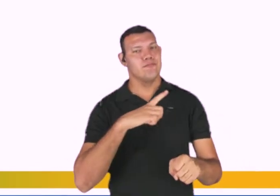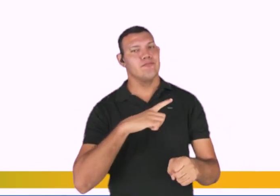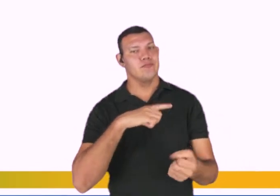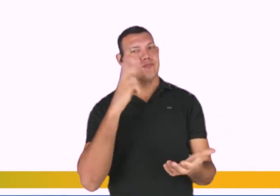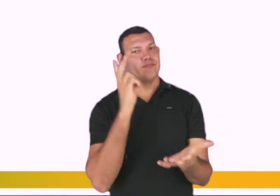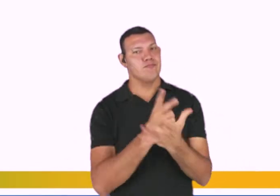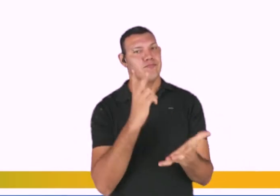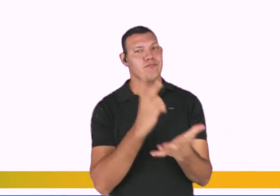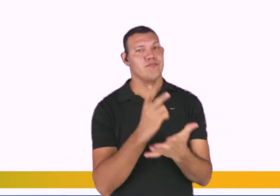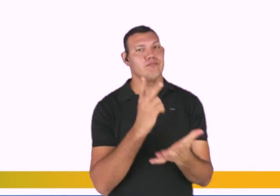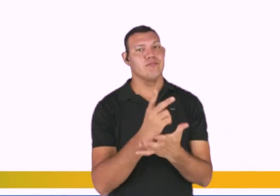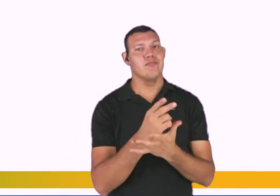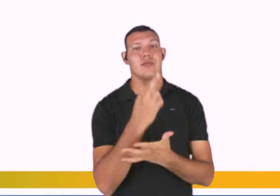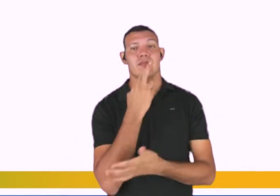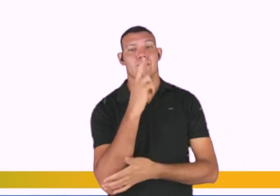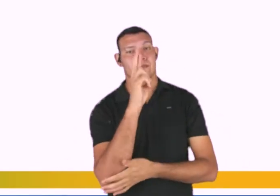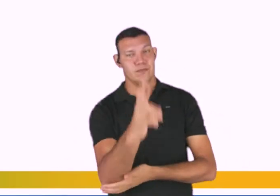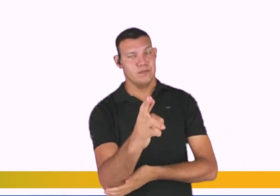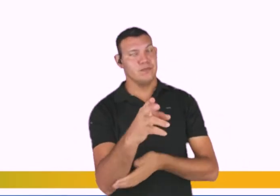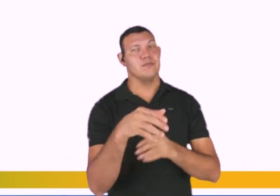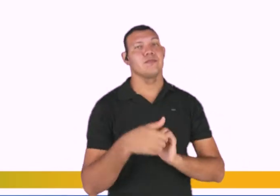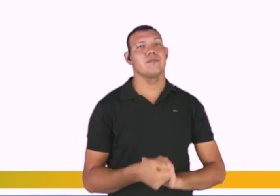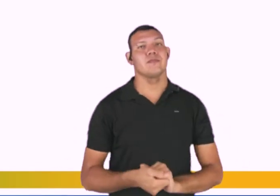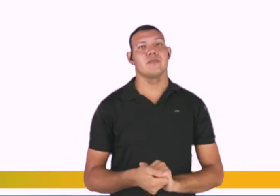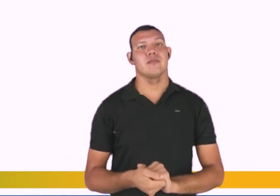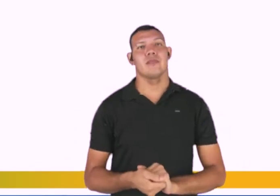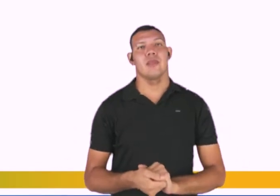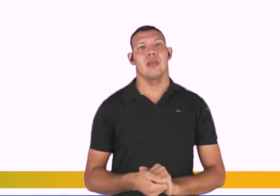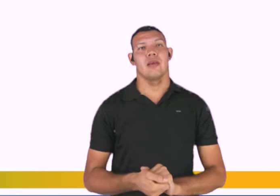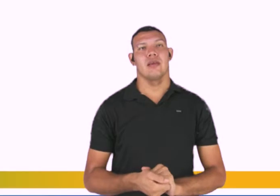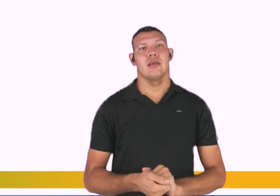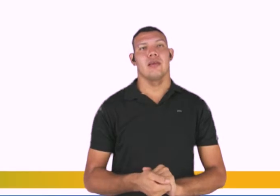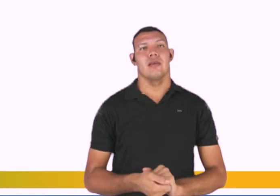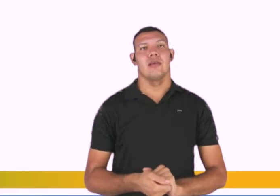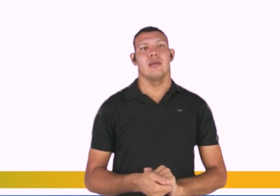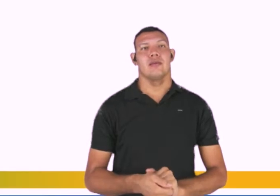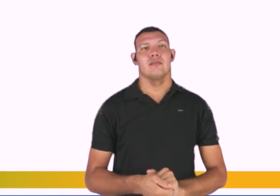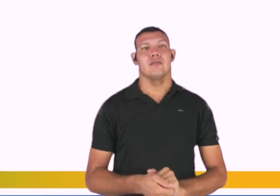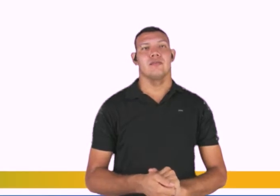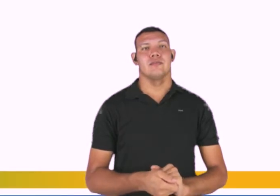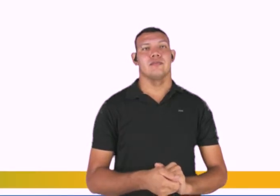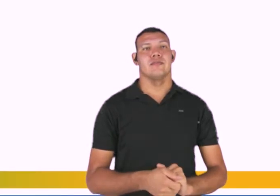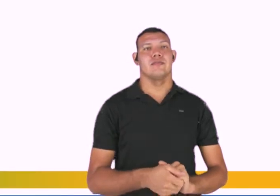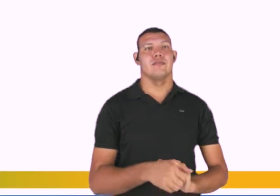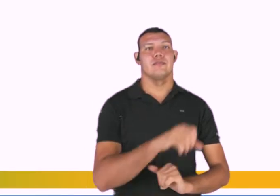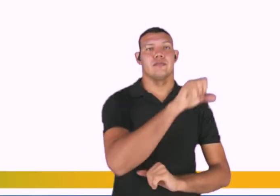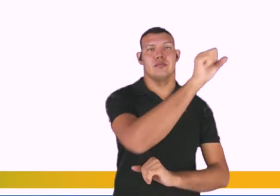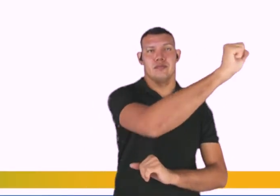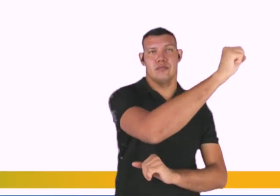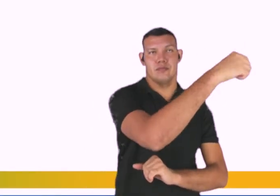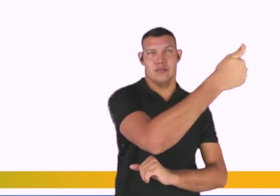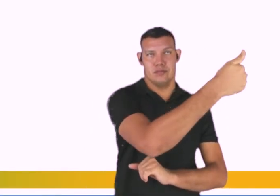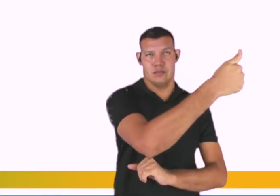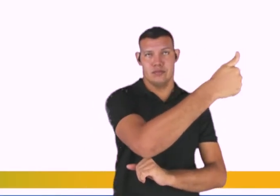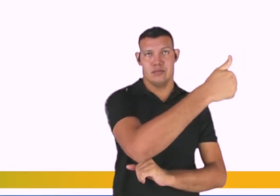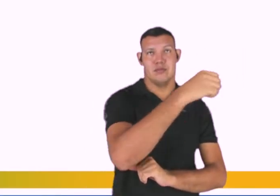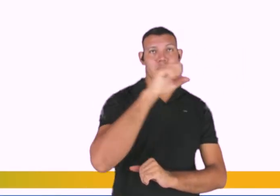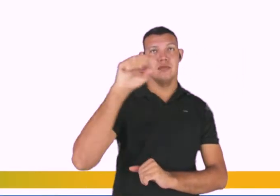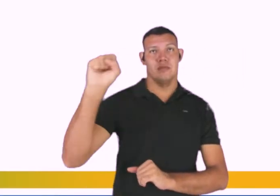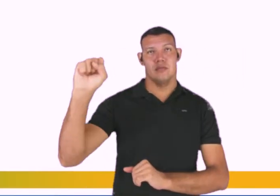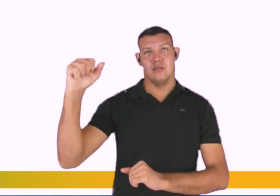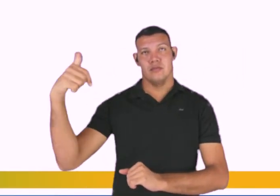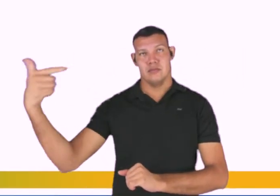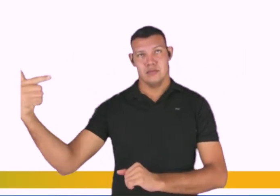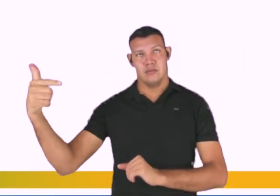Por exemplo, então observe aí que nós vamos ter dois sistemas na telinha, o S1 e o S2, onde